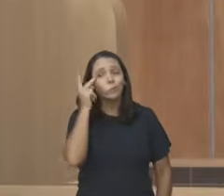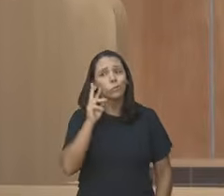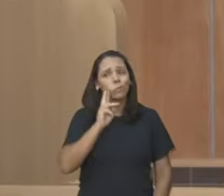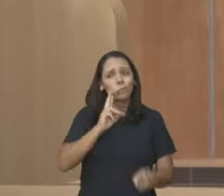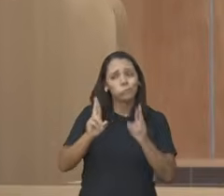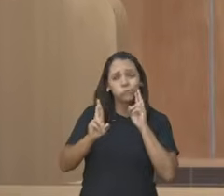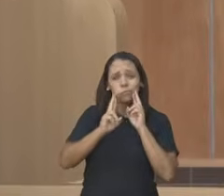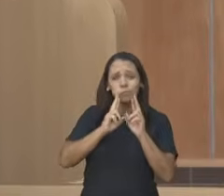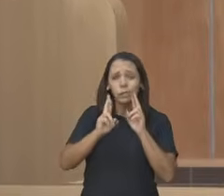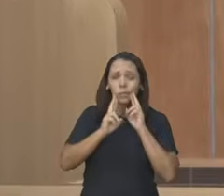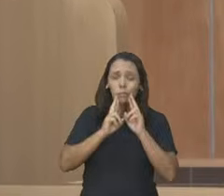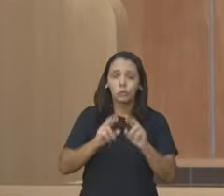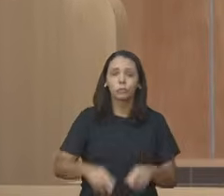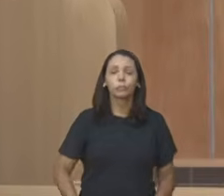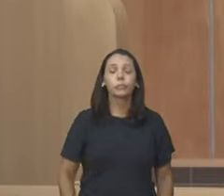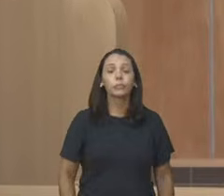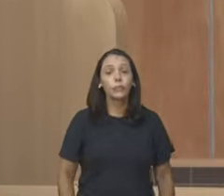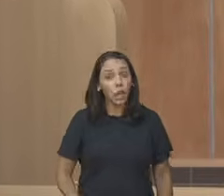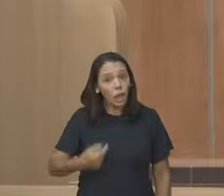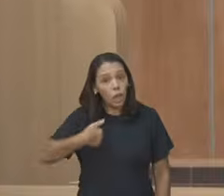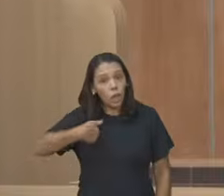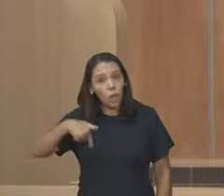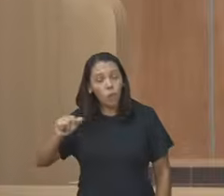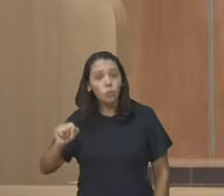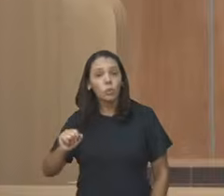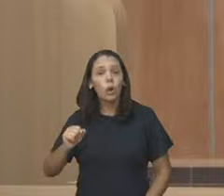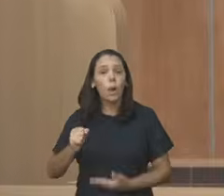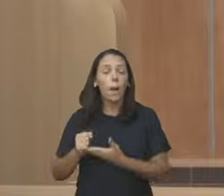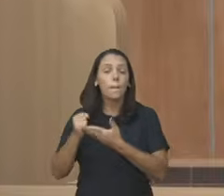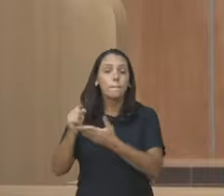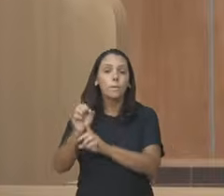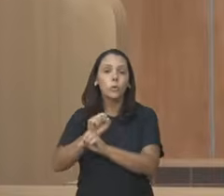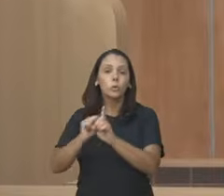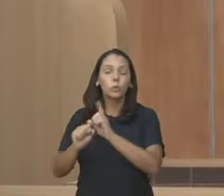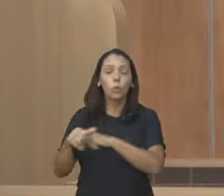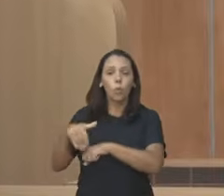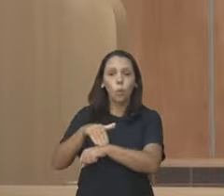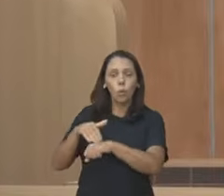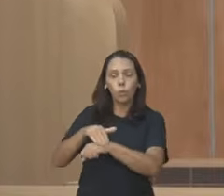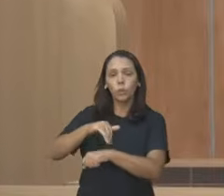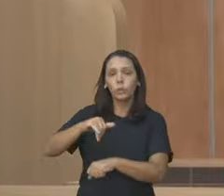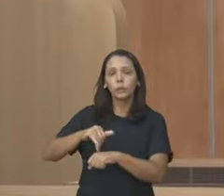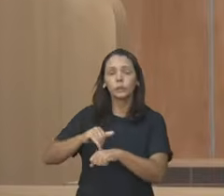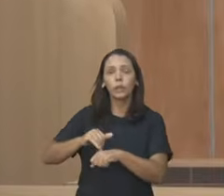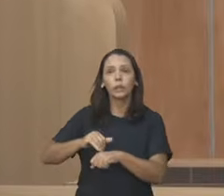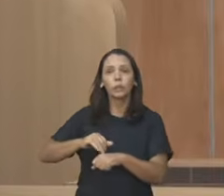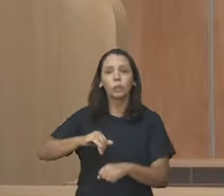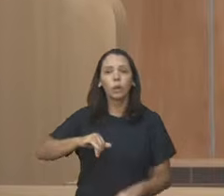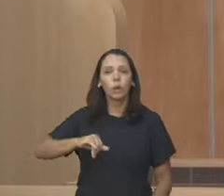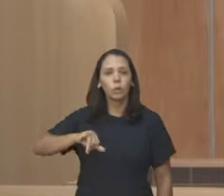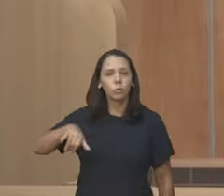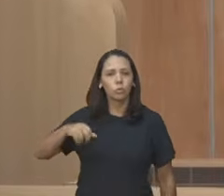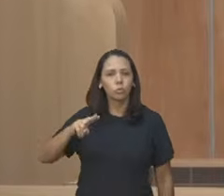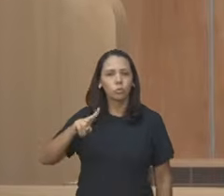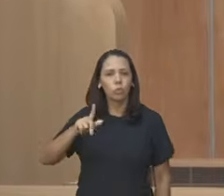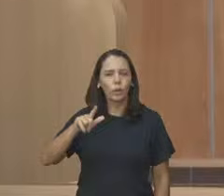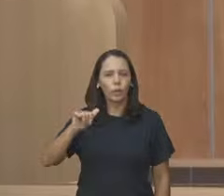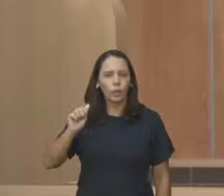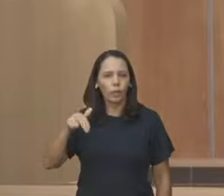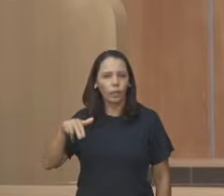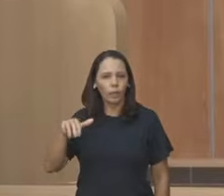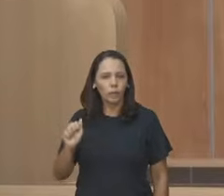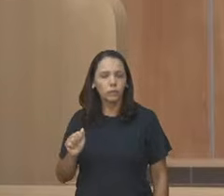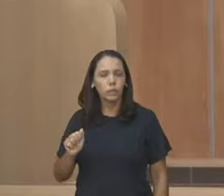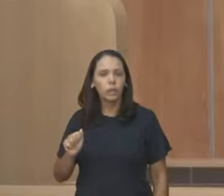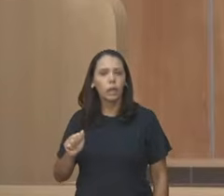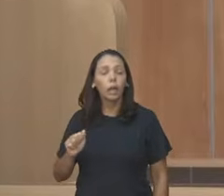Fui atrás da assistência social, conversei com a Juliana da Fênix, onde eles conseguiram levar ele, porque ele estava precisando passar pelo médico, estava